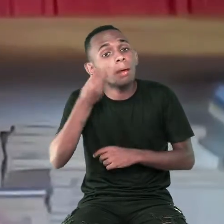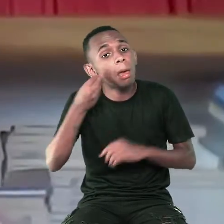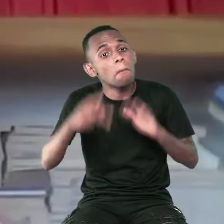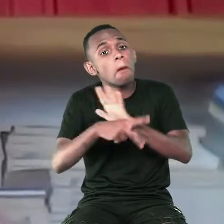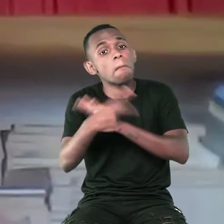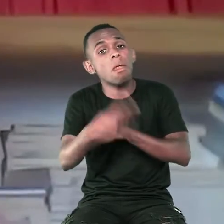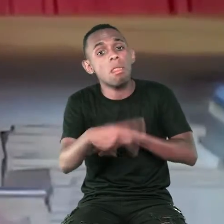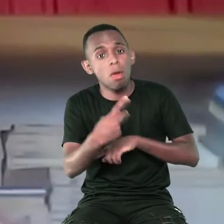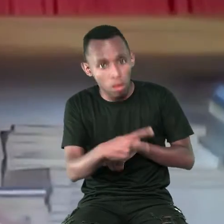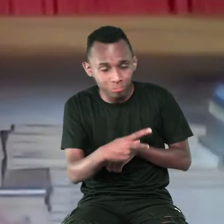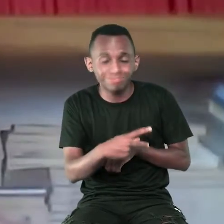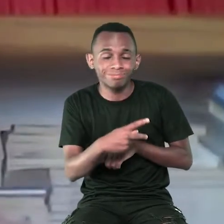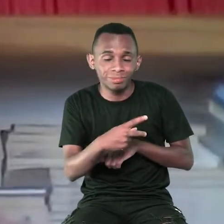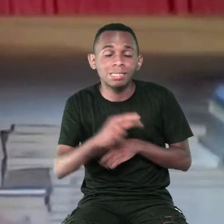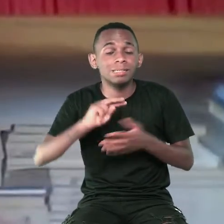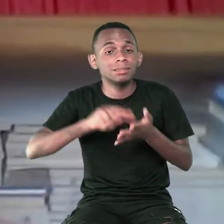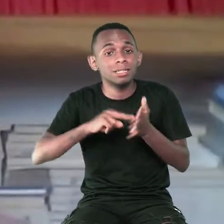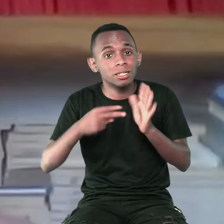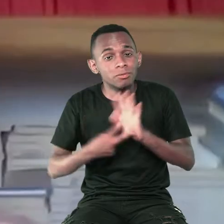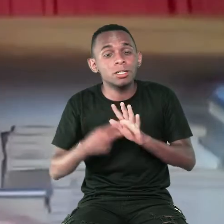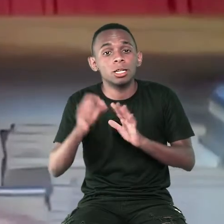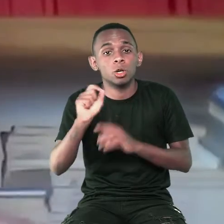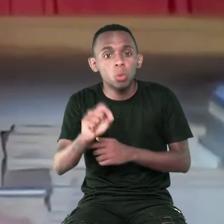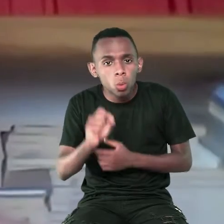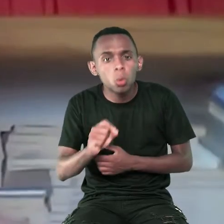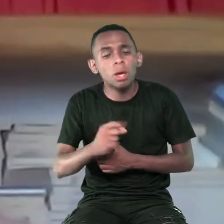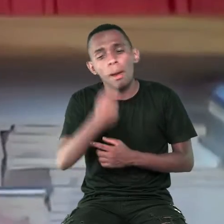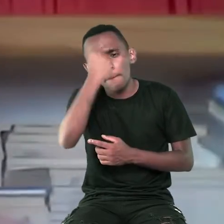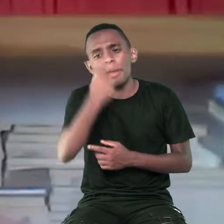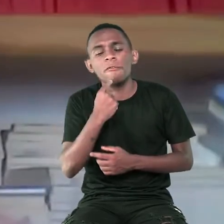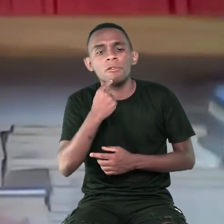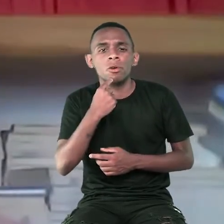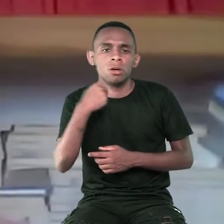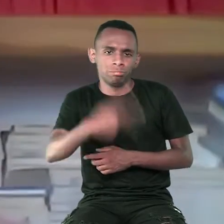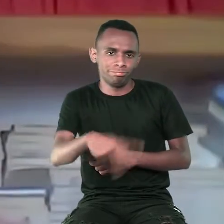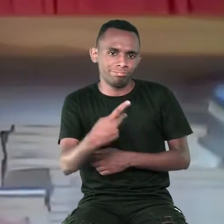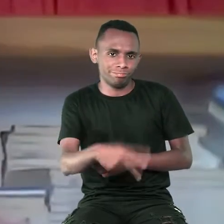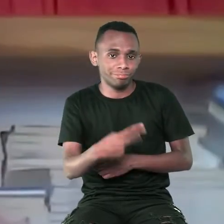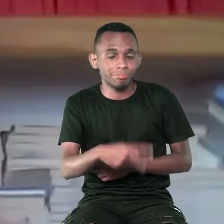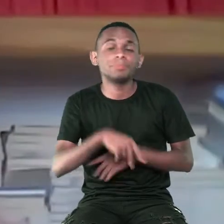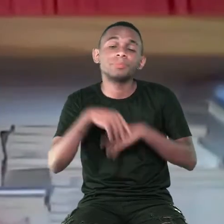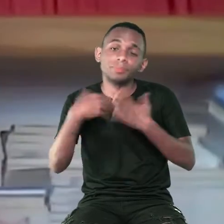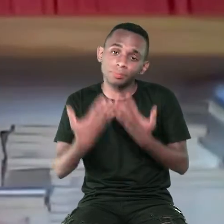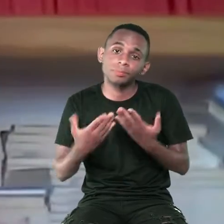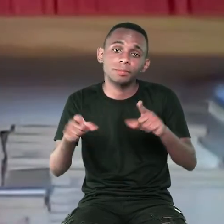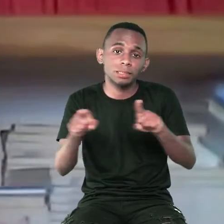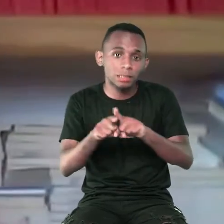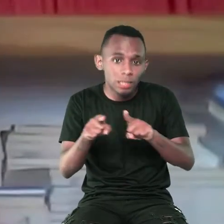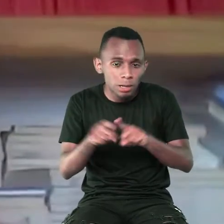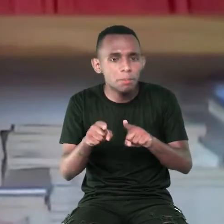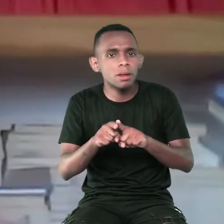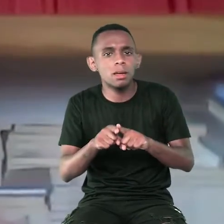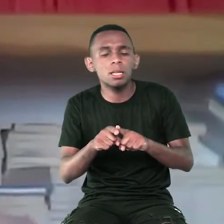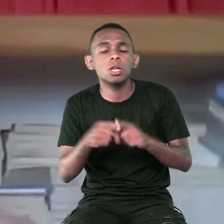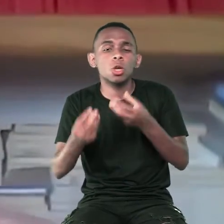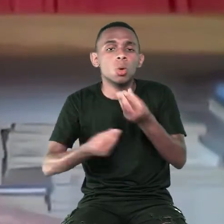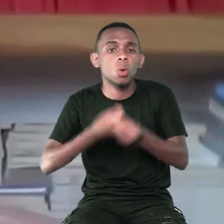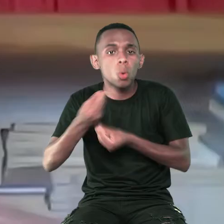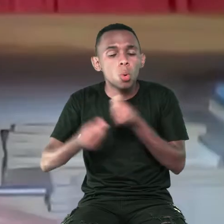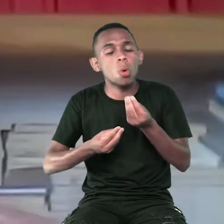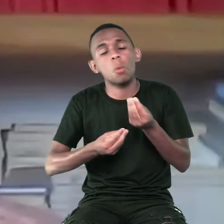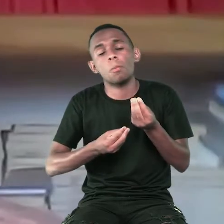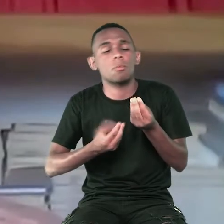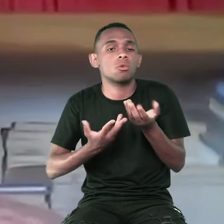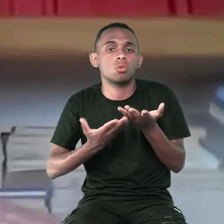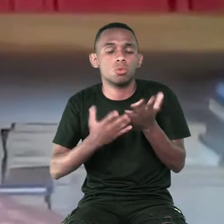dela formam a sua personalidade, né, e vão ditar o ritmo, mais ou menos o ritmo do